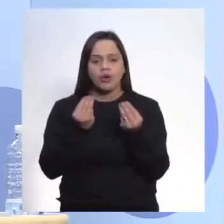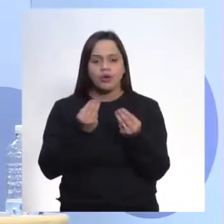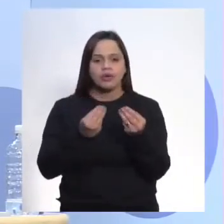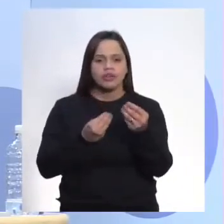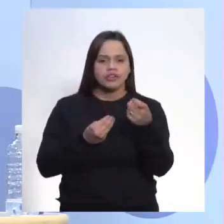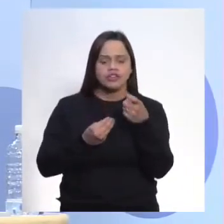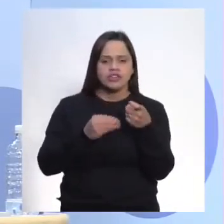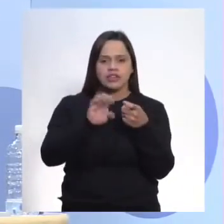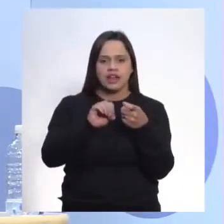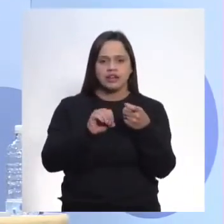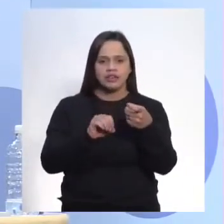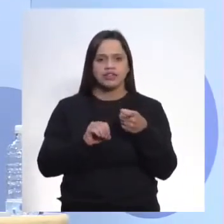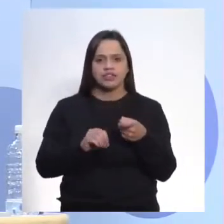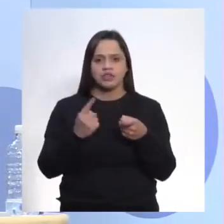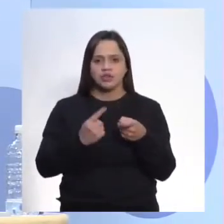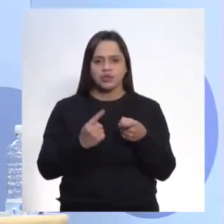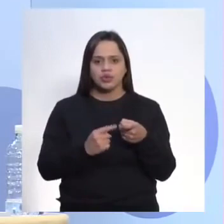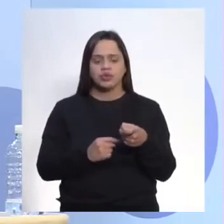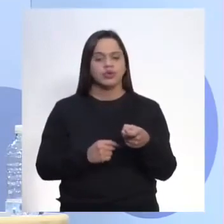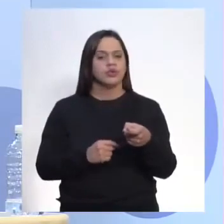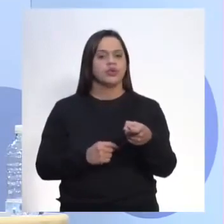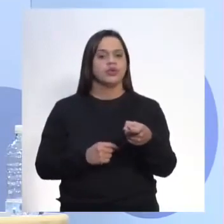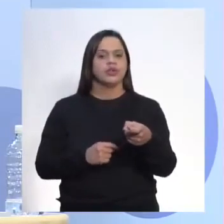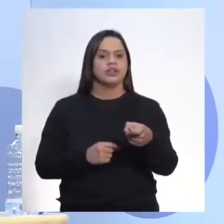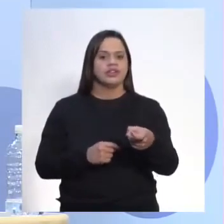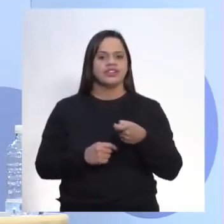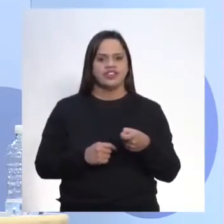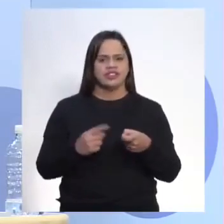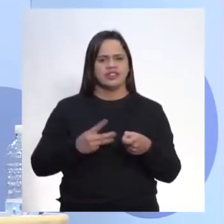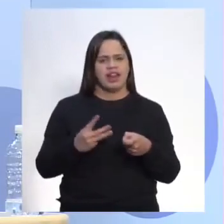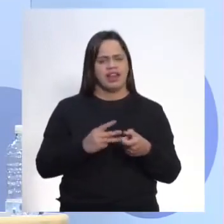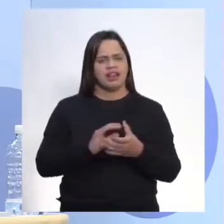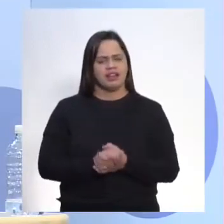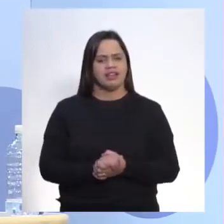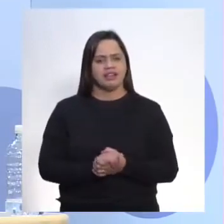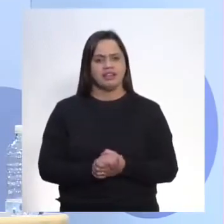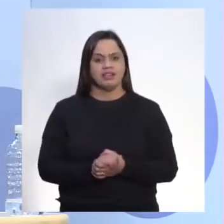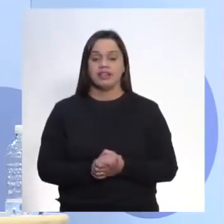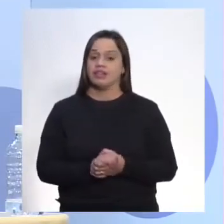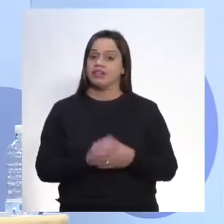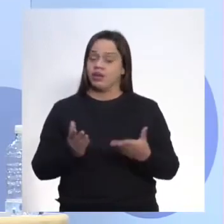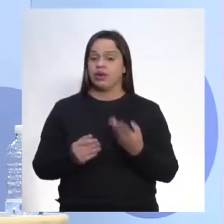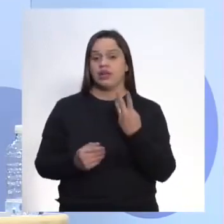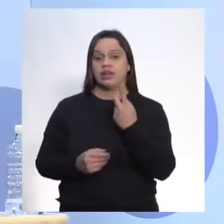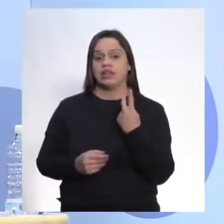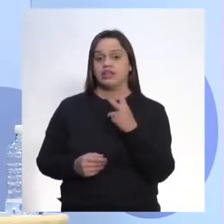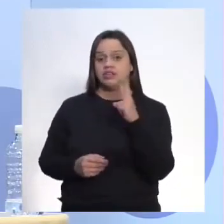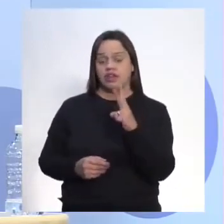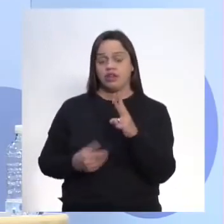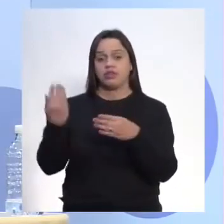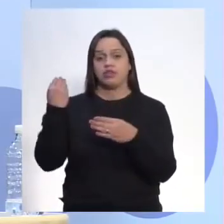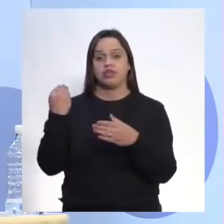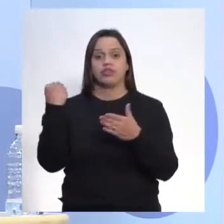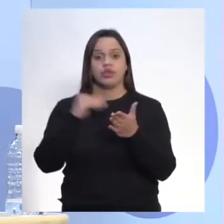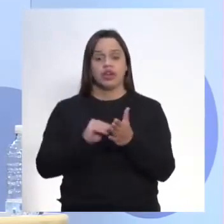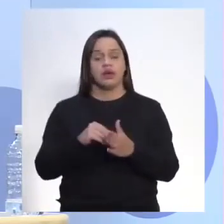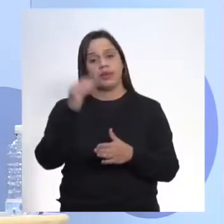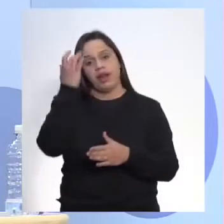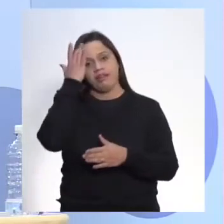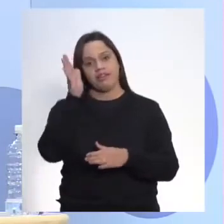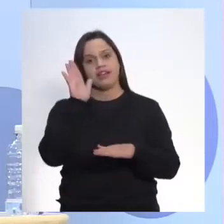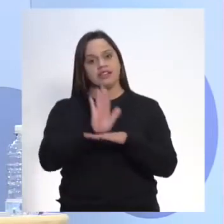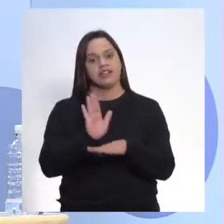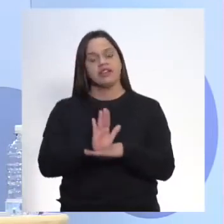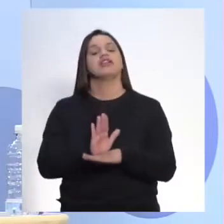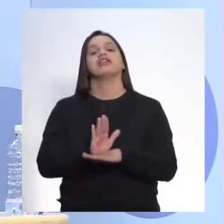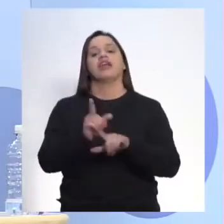x0, x1 e no caso ali ela ainda colocou x3. Esses valores nós colocamos para facilitar o gráfico, né, Osmar?